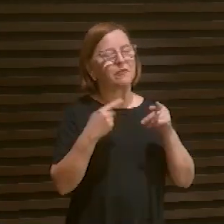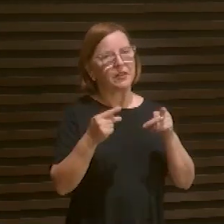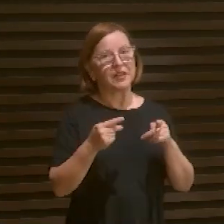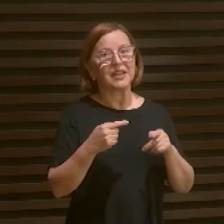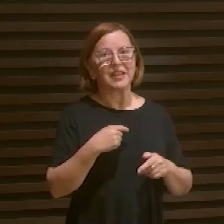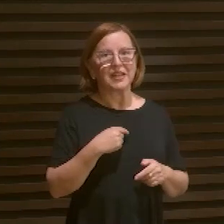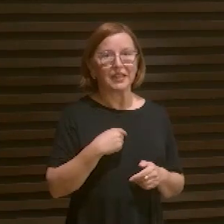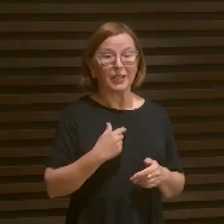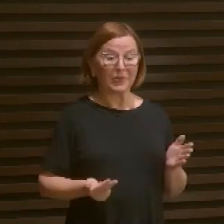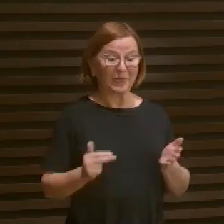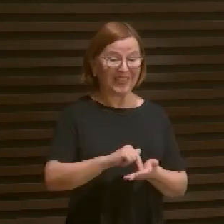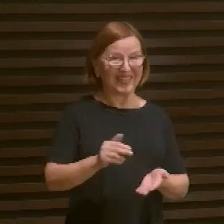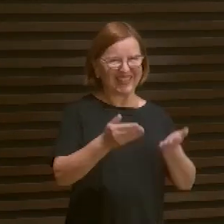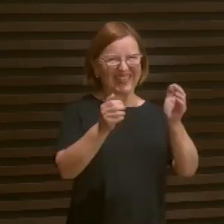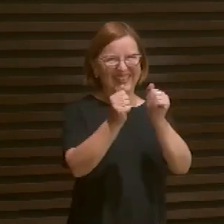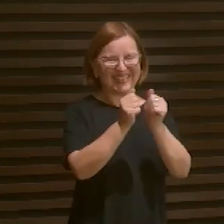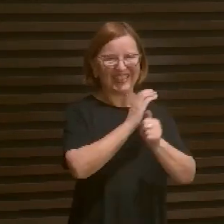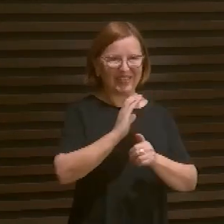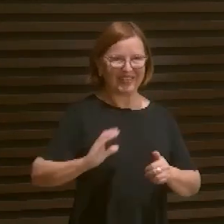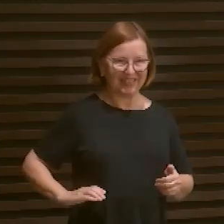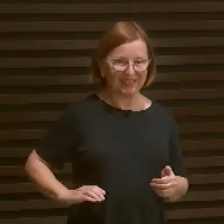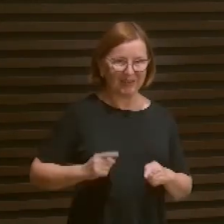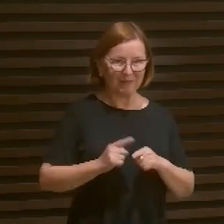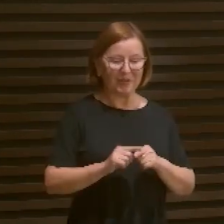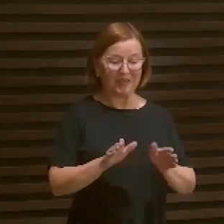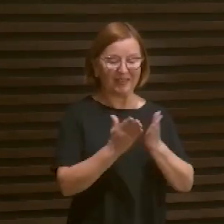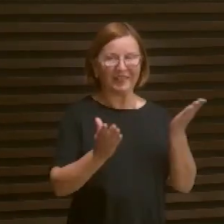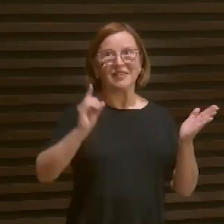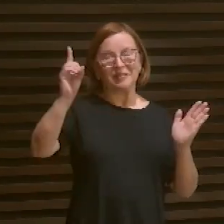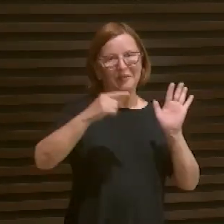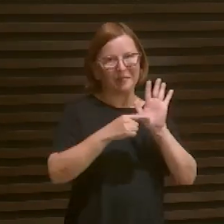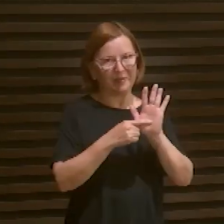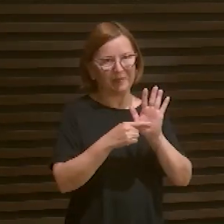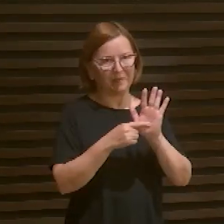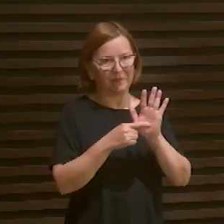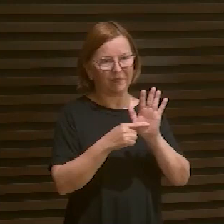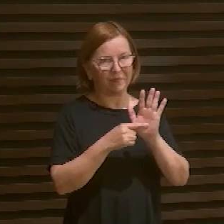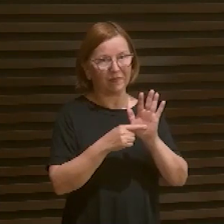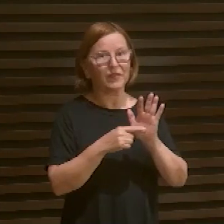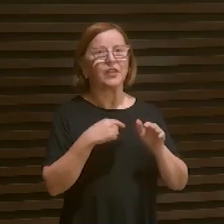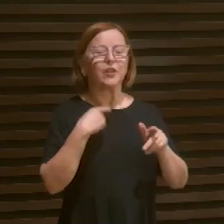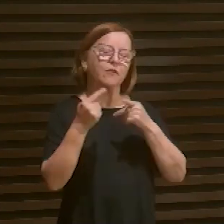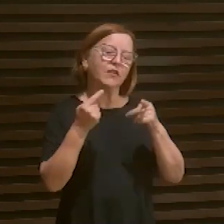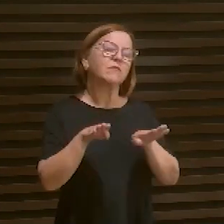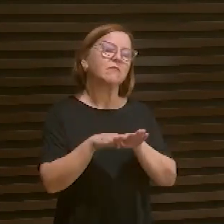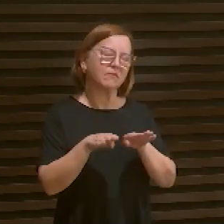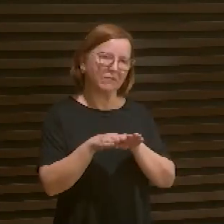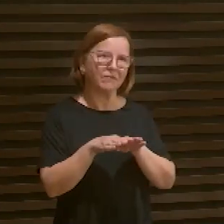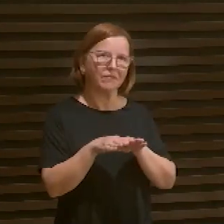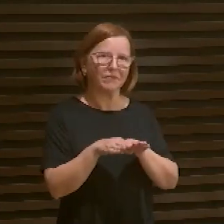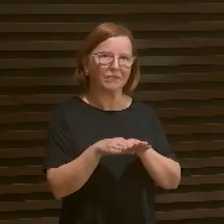juntamente com Cristo. Assim diz as Escrituras. Eu homologo esta